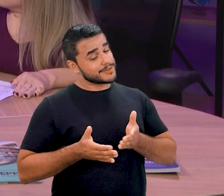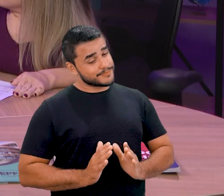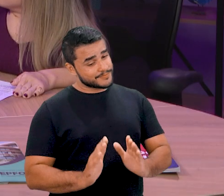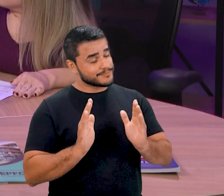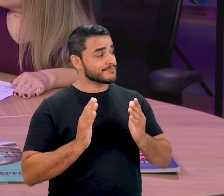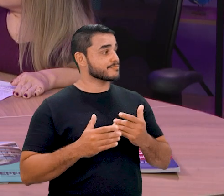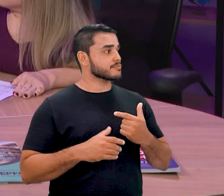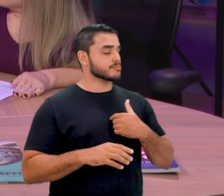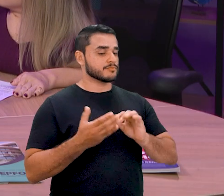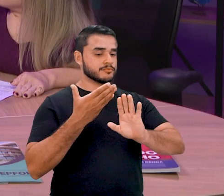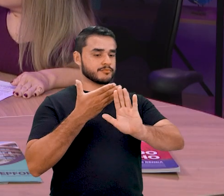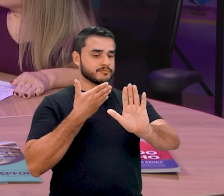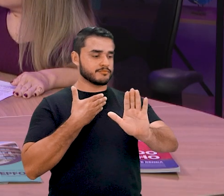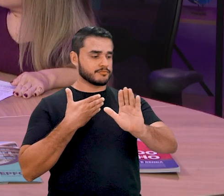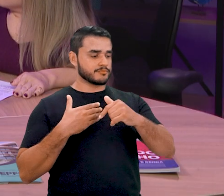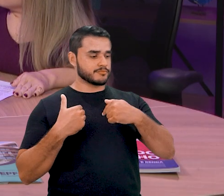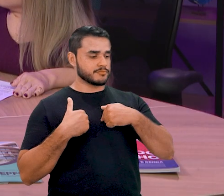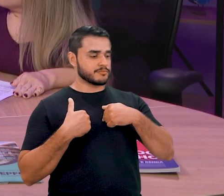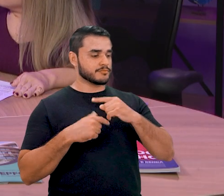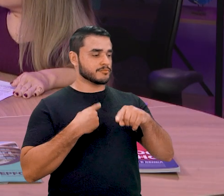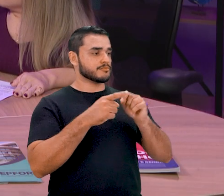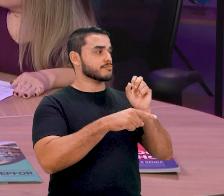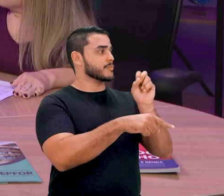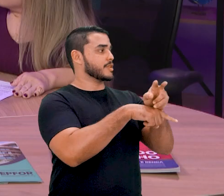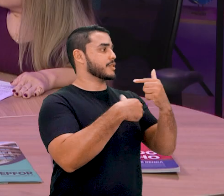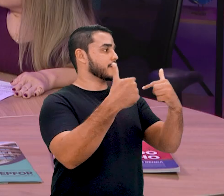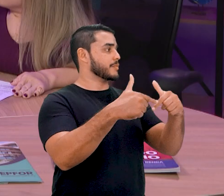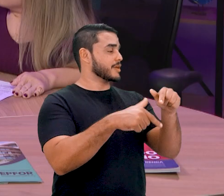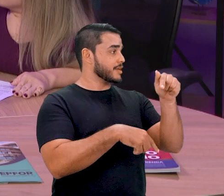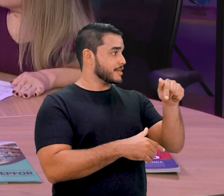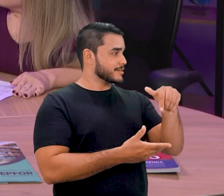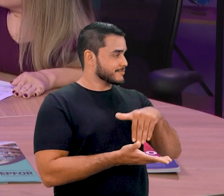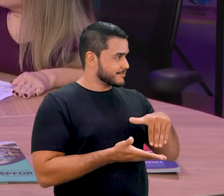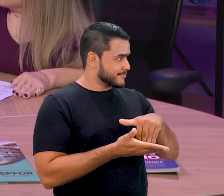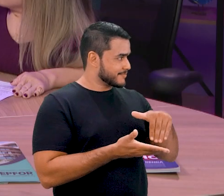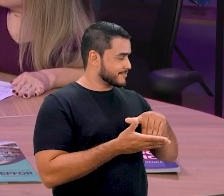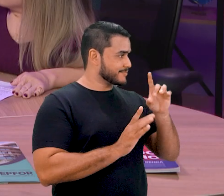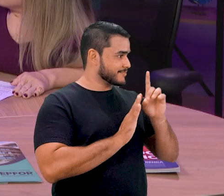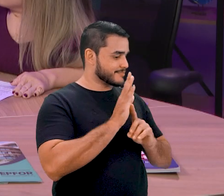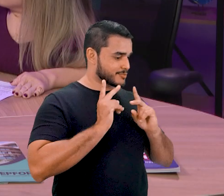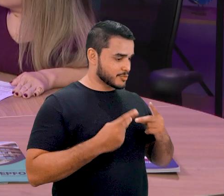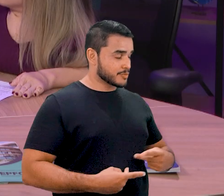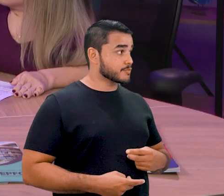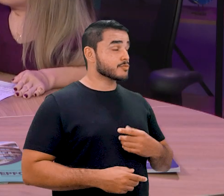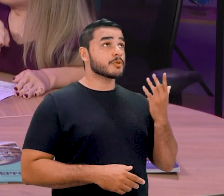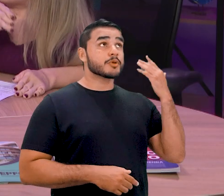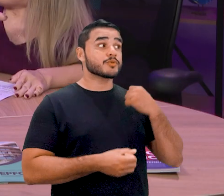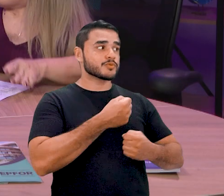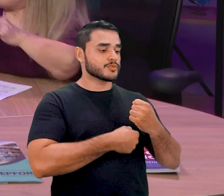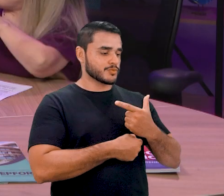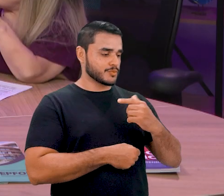saí da minha licença maternidade, já fui para a CEDI. Então, foi tudo... Aquele ano foi um ano, assim, de divisor de águas na minha